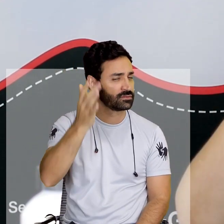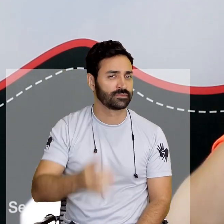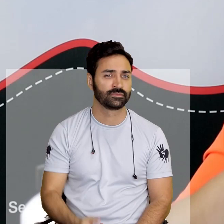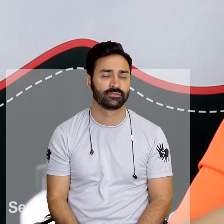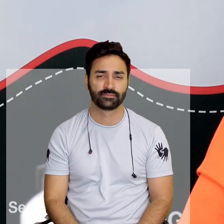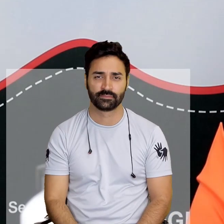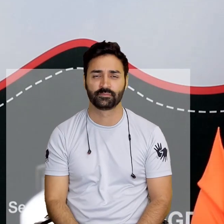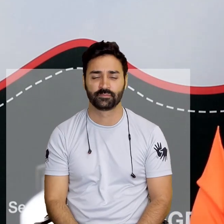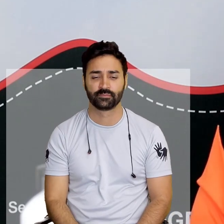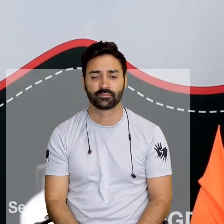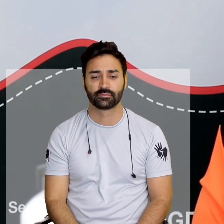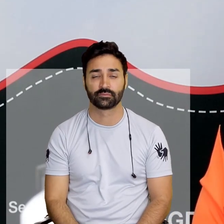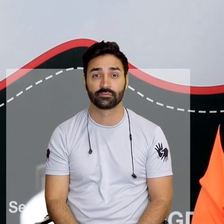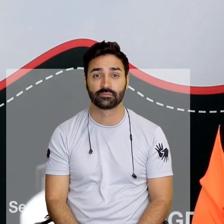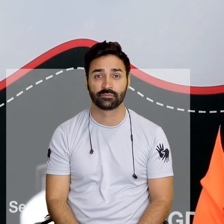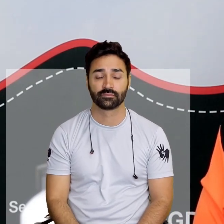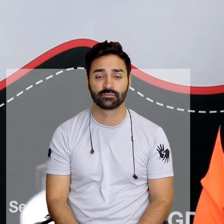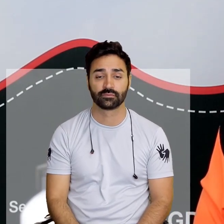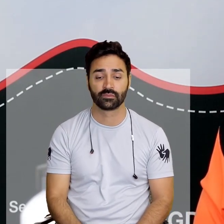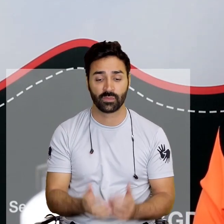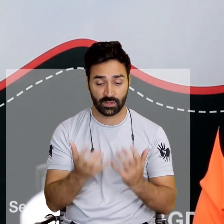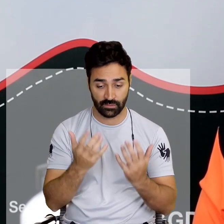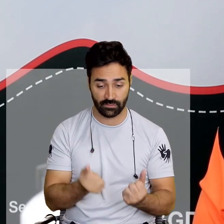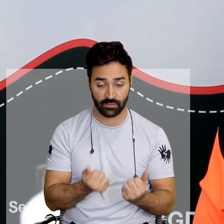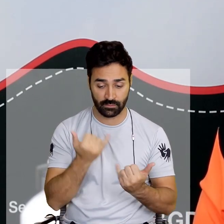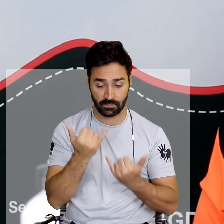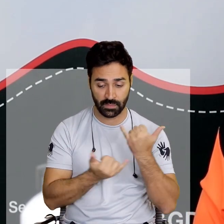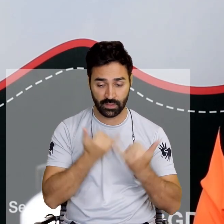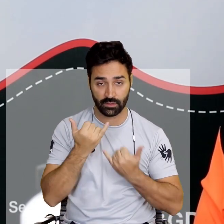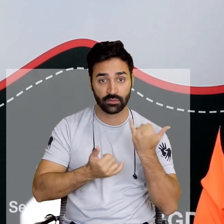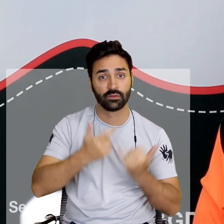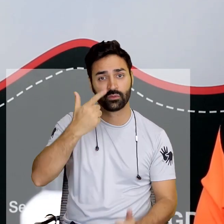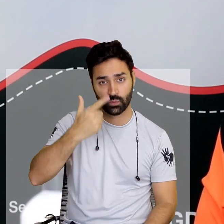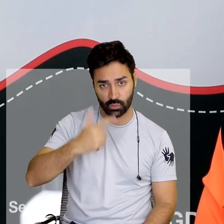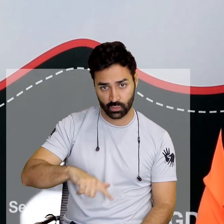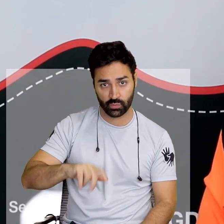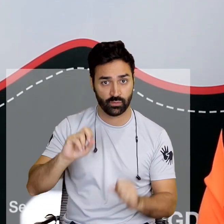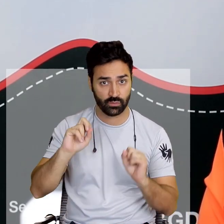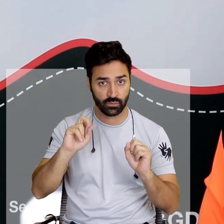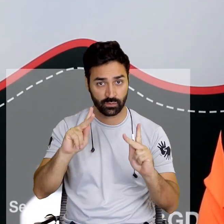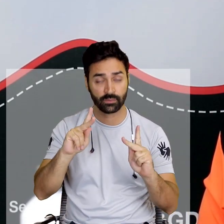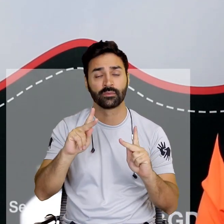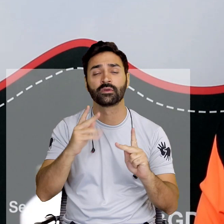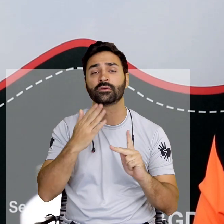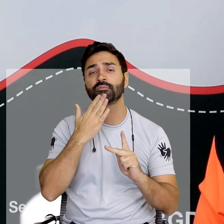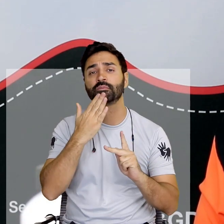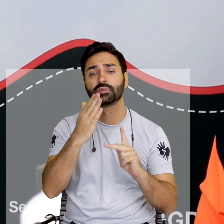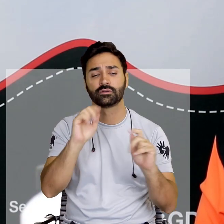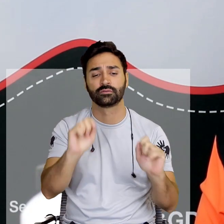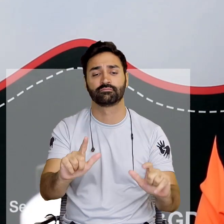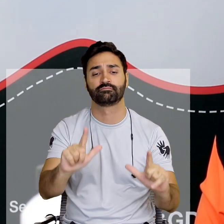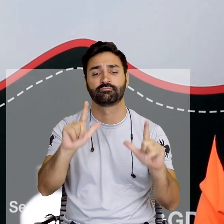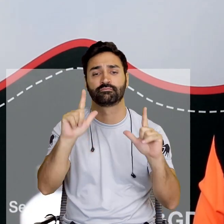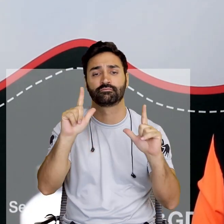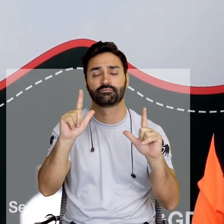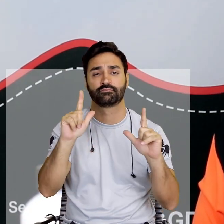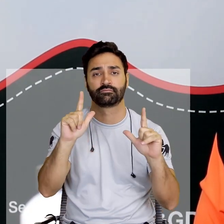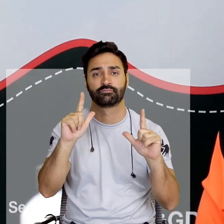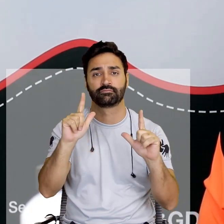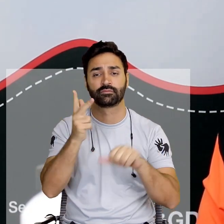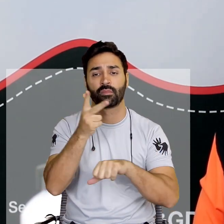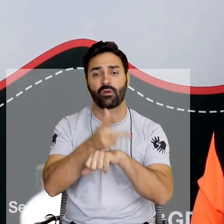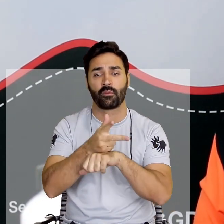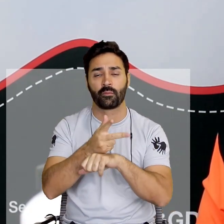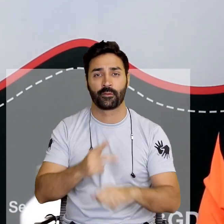Isso aí. Então agora vamos fazer mais uma brincadeira, tá? Eu quero todo mundo com a câmera aberta.